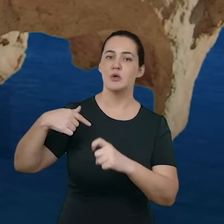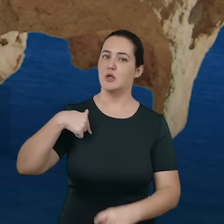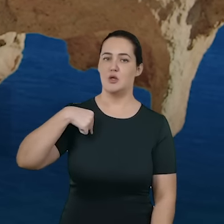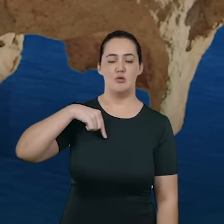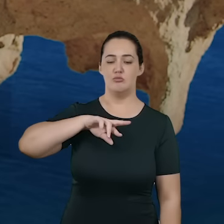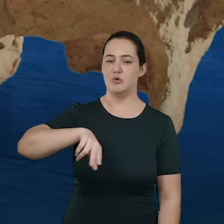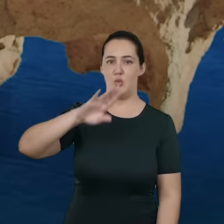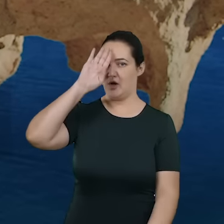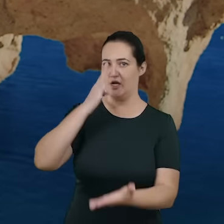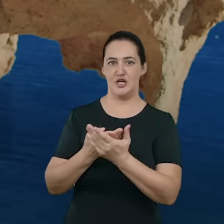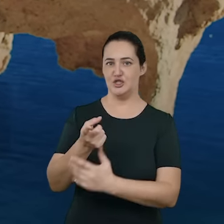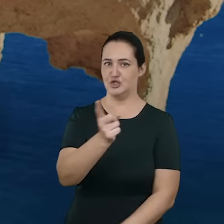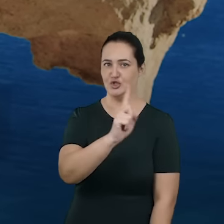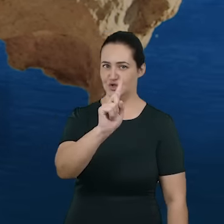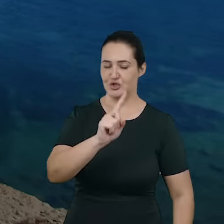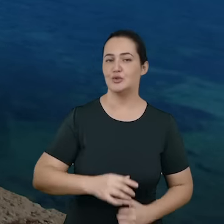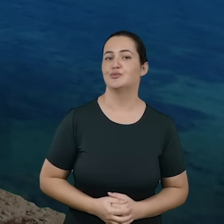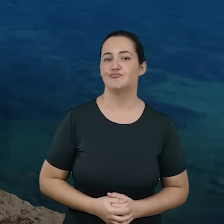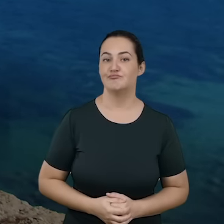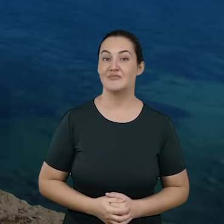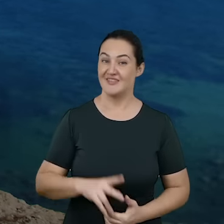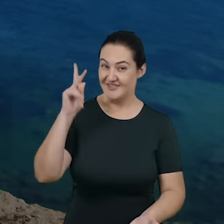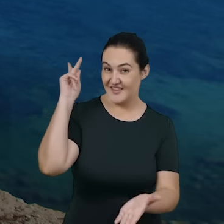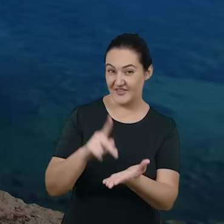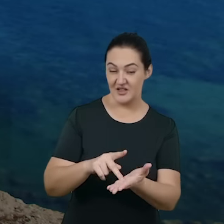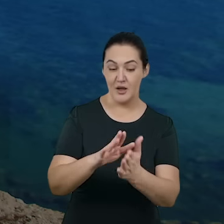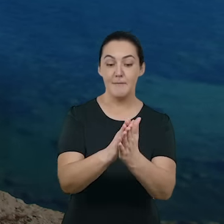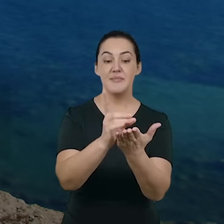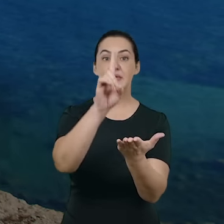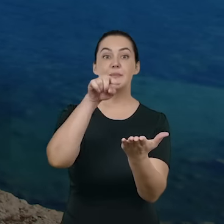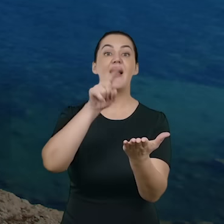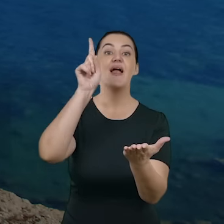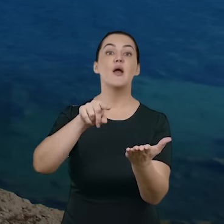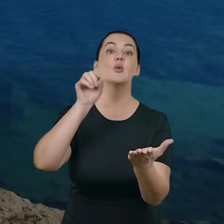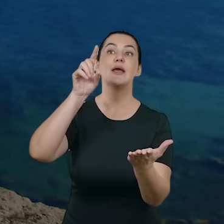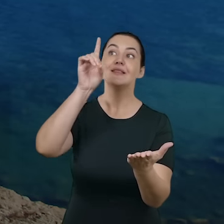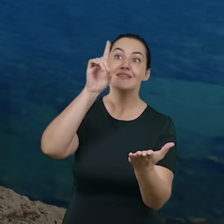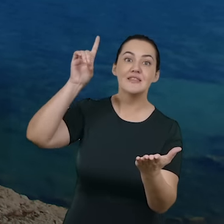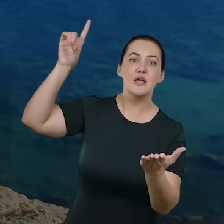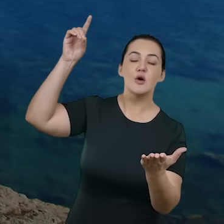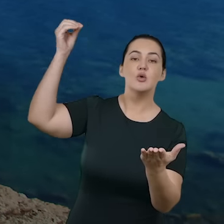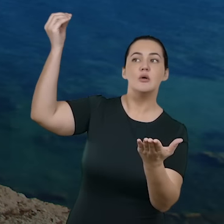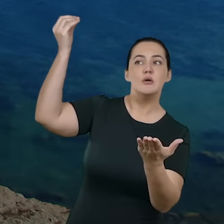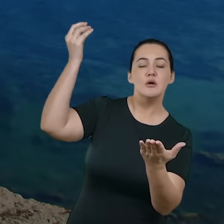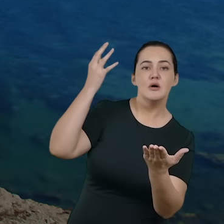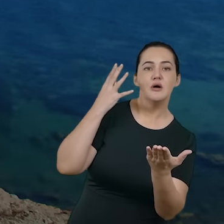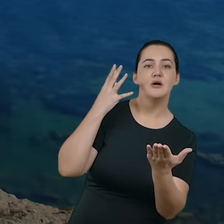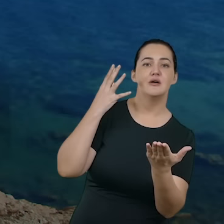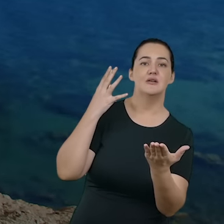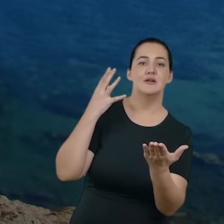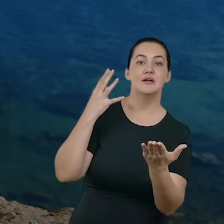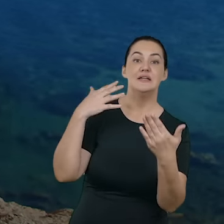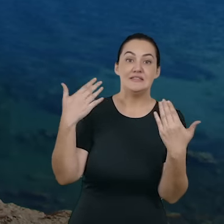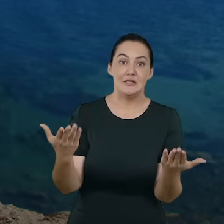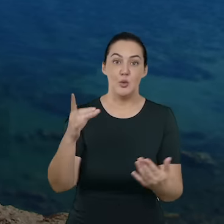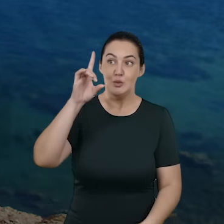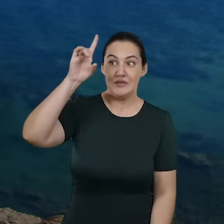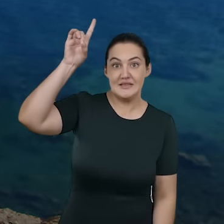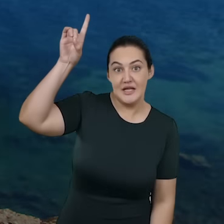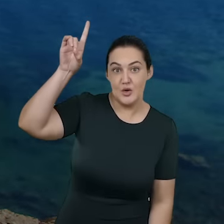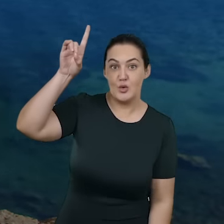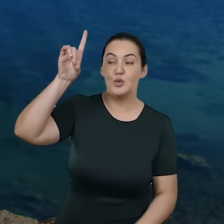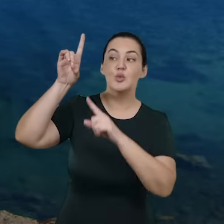redor. Eu não acredito nisso. Na verdade, a Bíblia é a palavra inspirada por Deus. Agora, uma vez